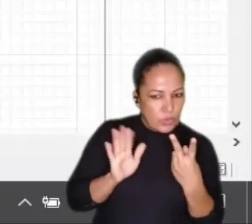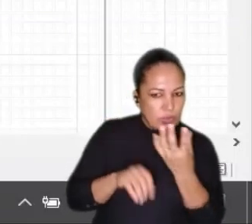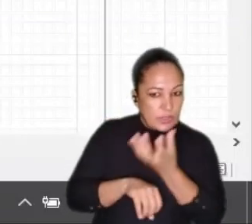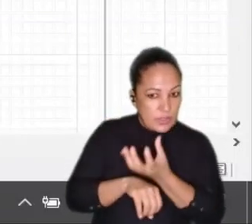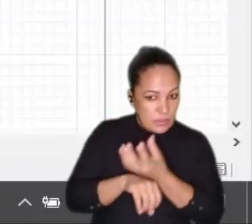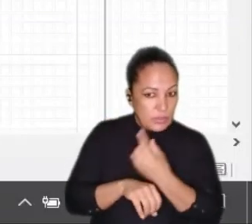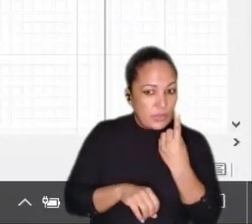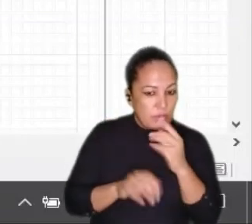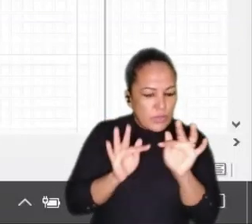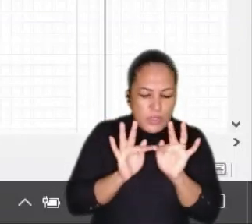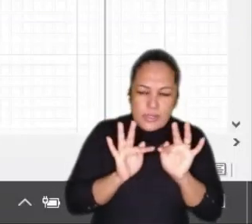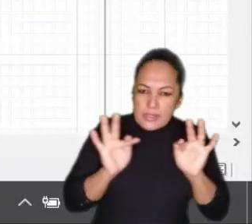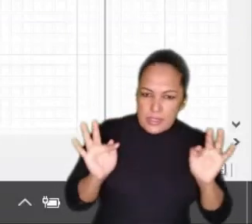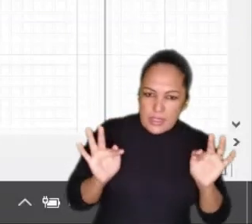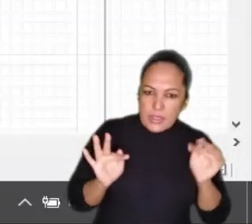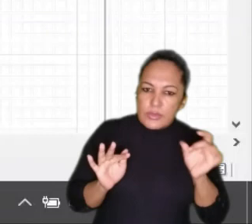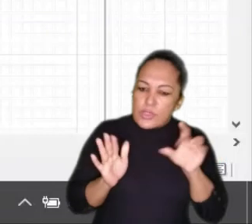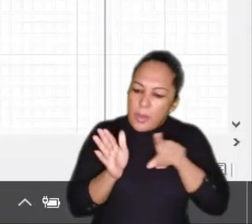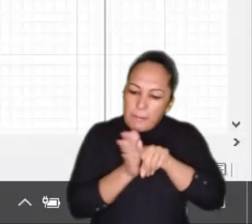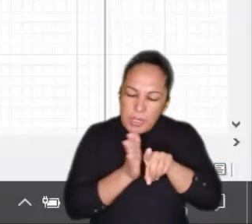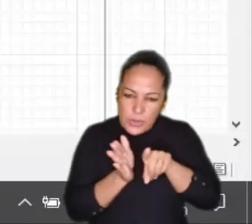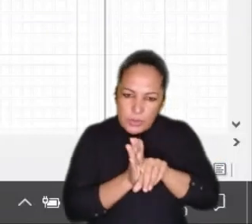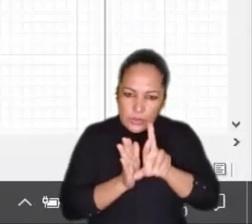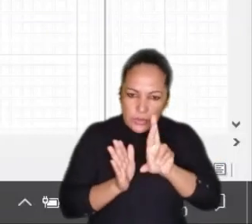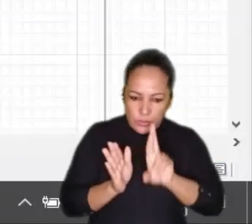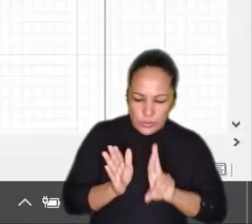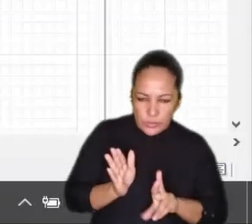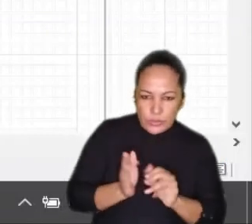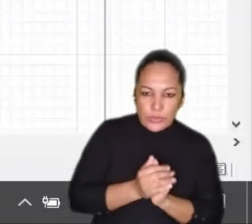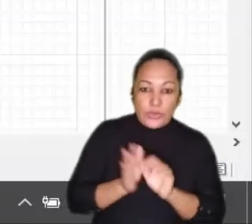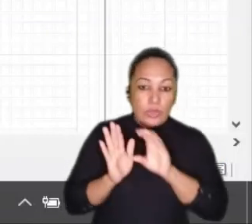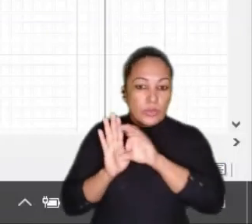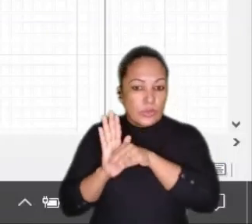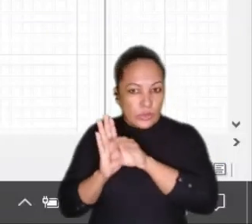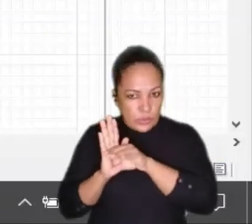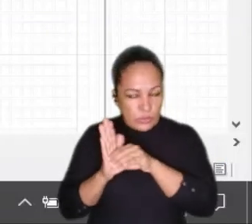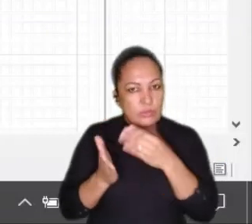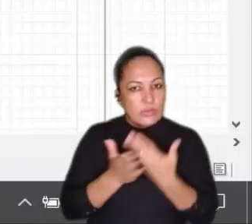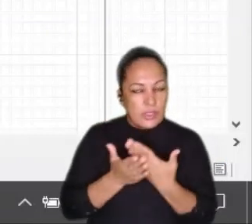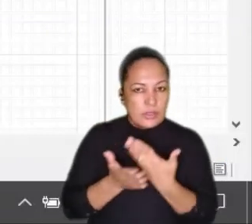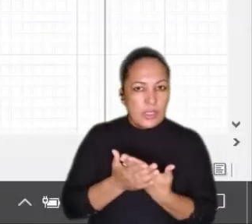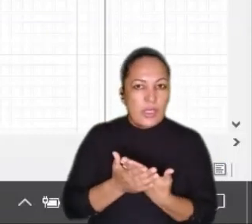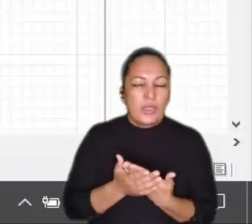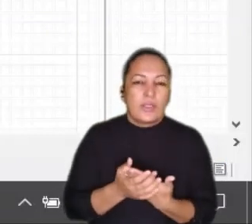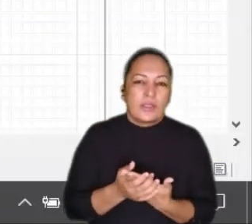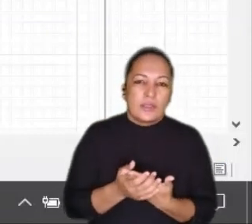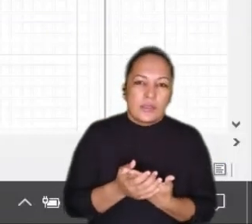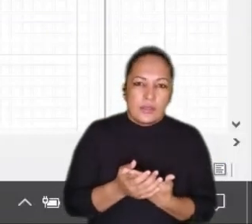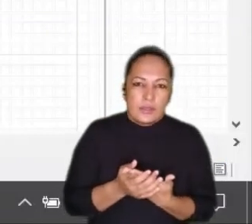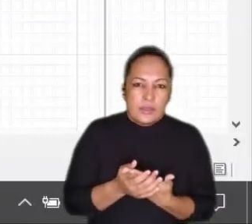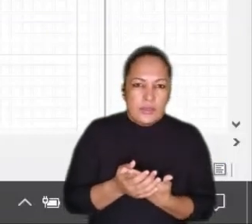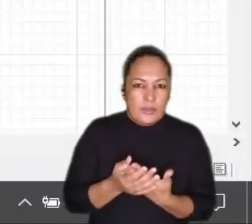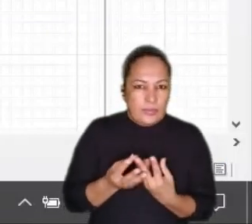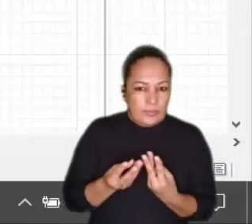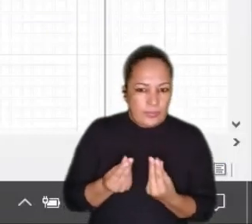percurso 1 e 2, da disciplina 1. Serão bem simples, vocês vão ver, são questionários, tá? Sobre os conteúdos das